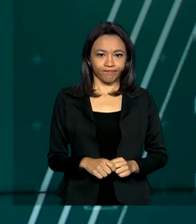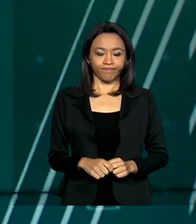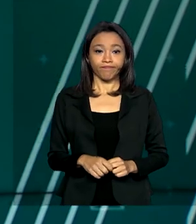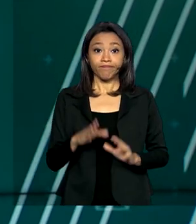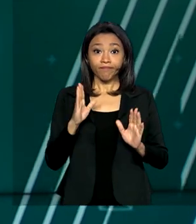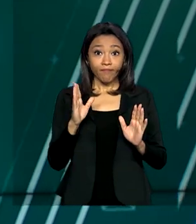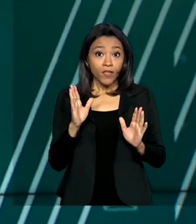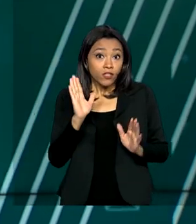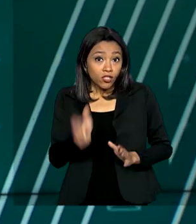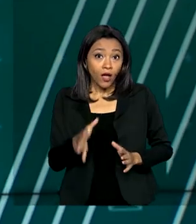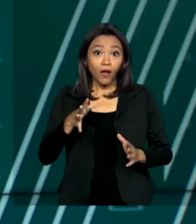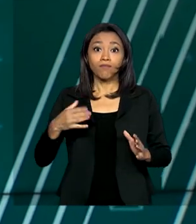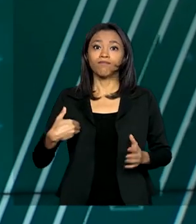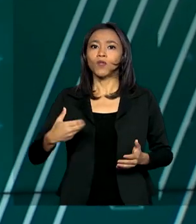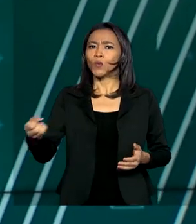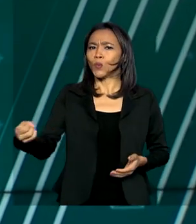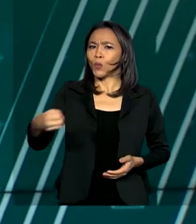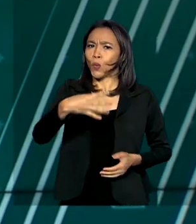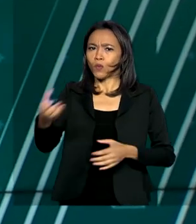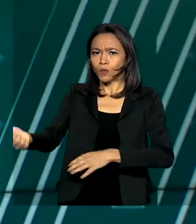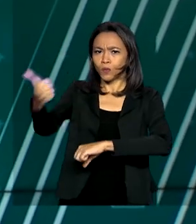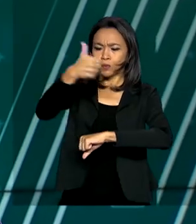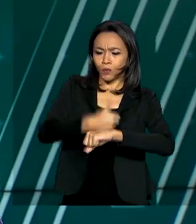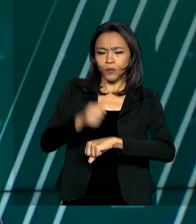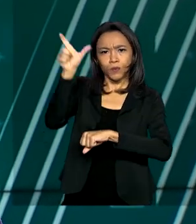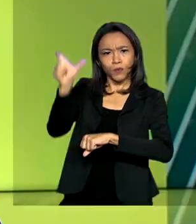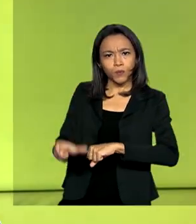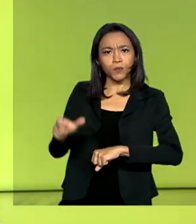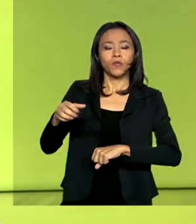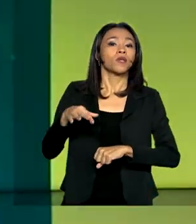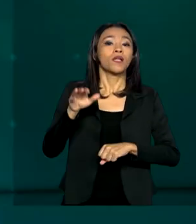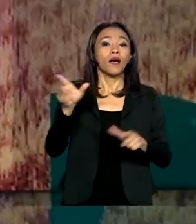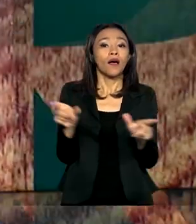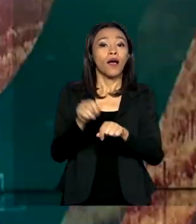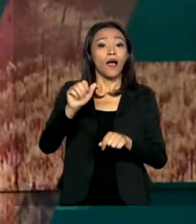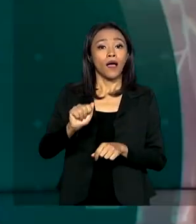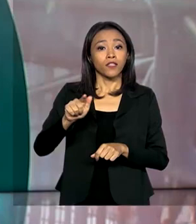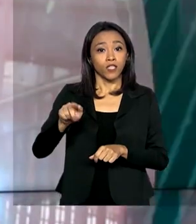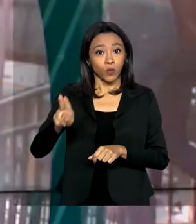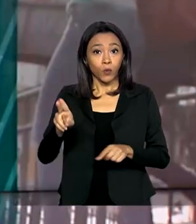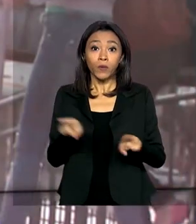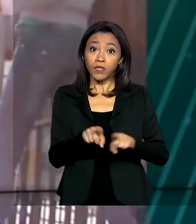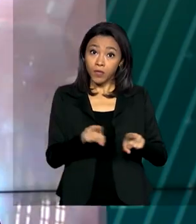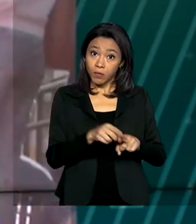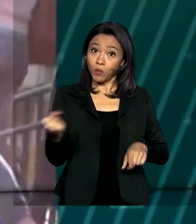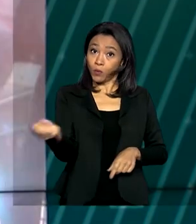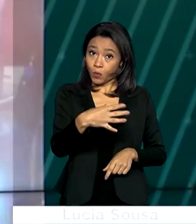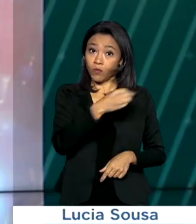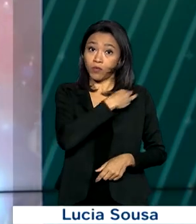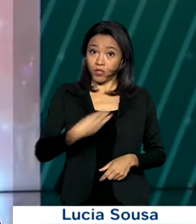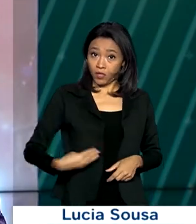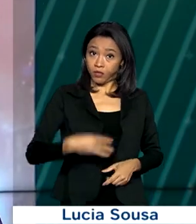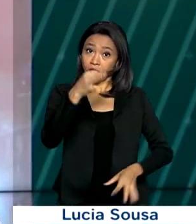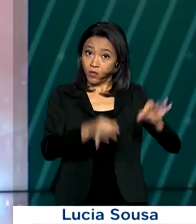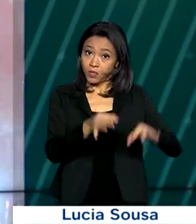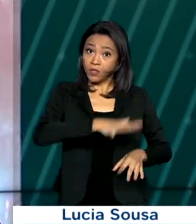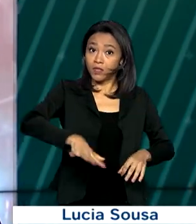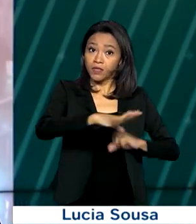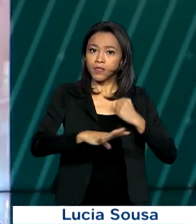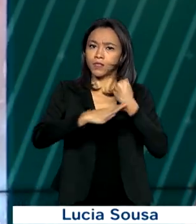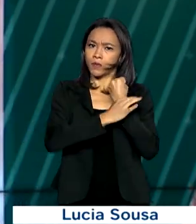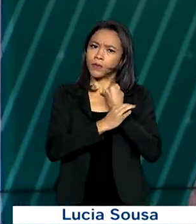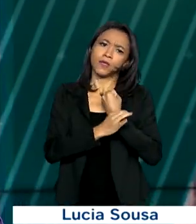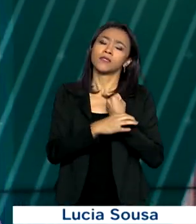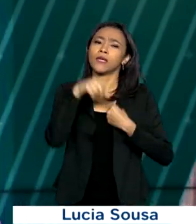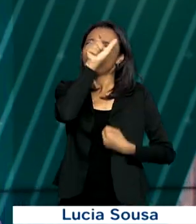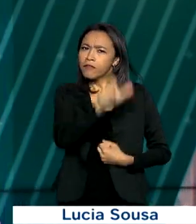Tomaram posse o novo advogado-geral da União e o ministro da Justiça e Segurança Pública. André Mendonça disse que vai lutar